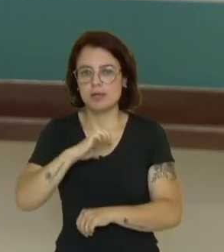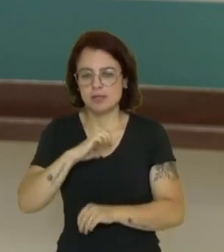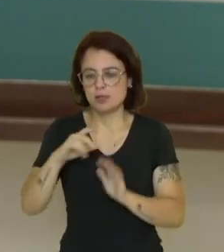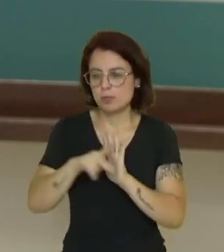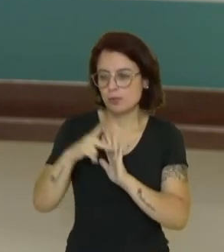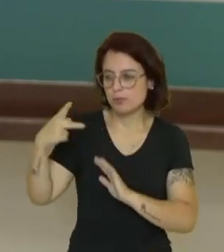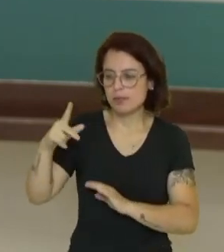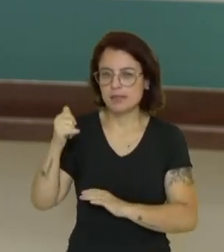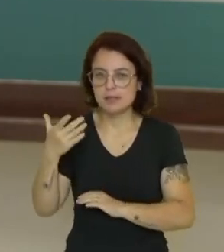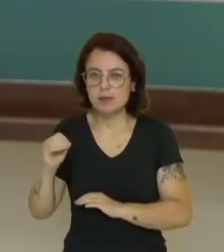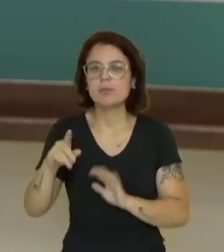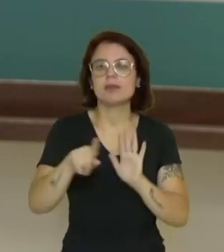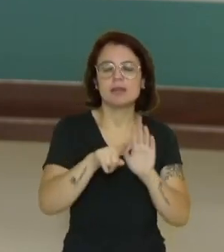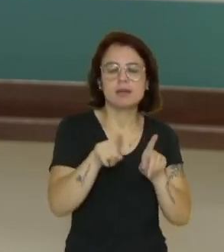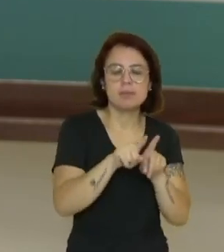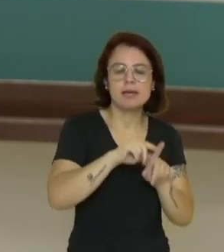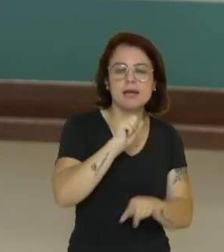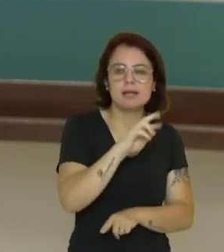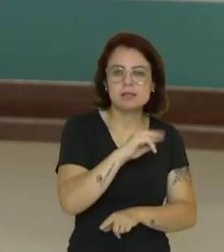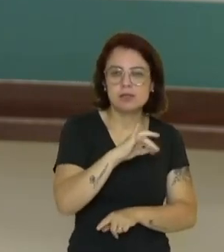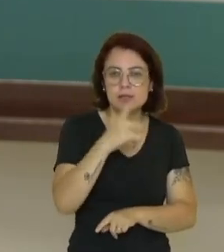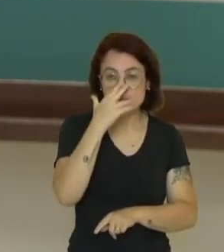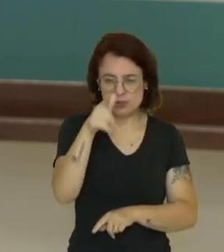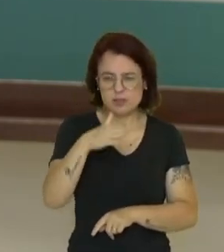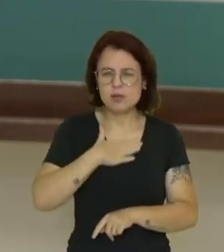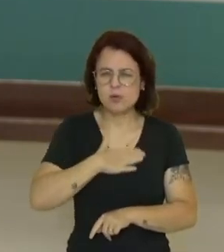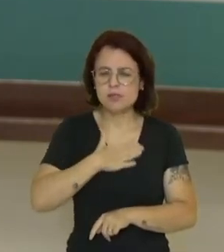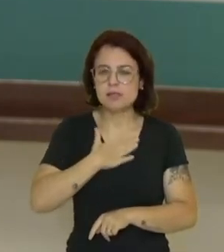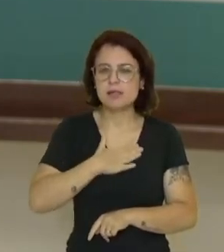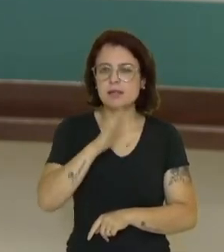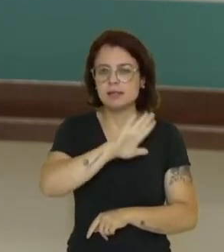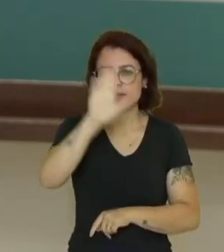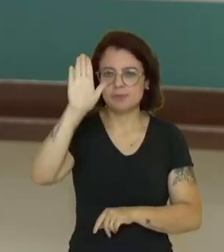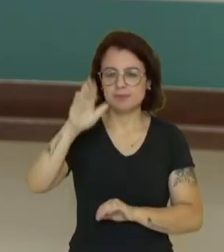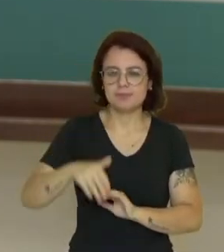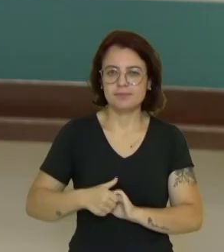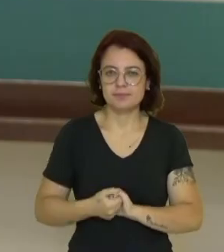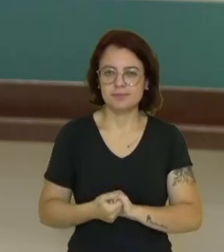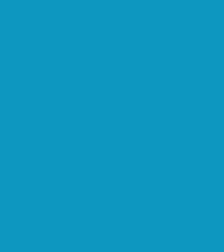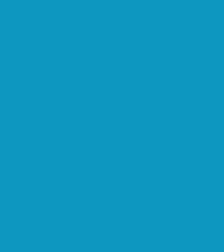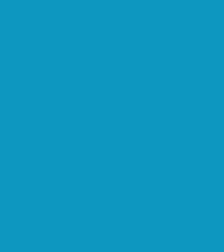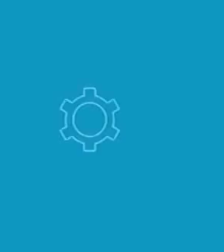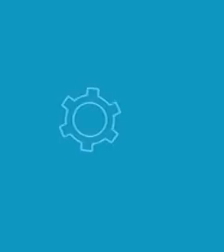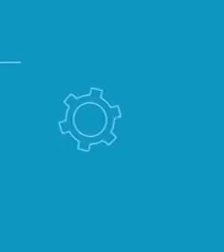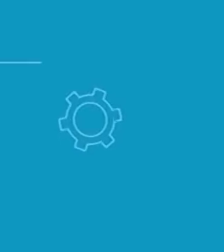do Platão e a ética do Aristóteles. Espero que vocês tenham gostado e até mais!